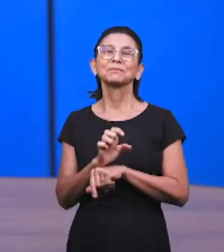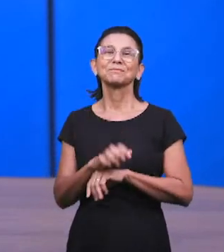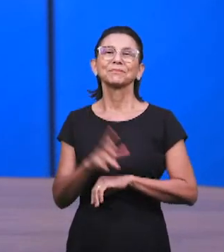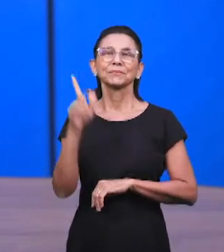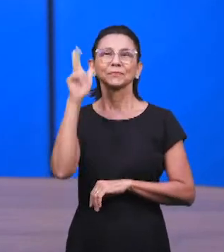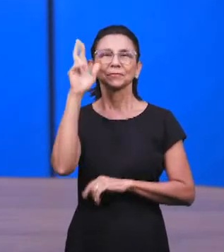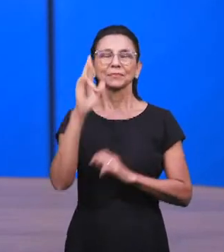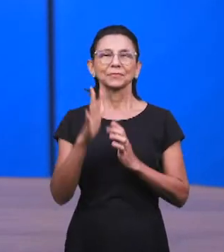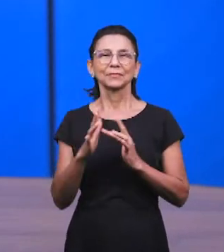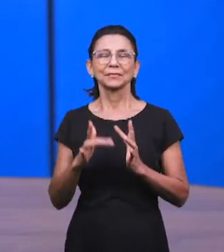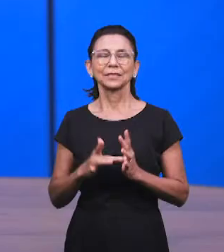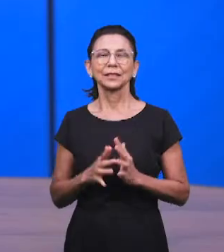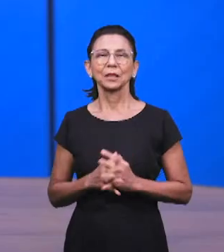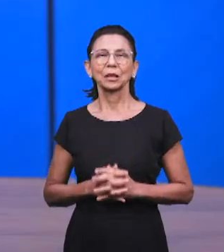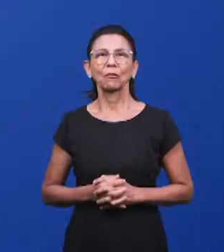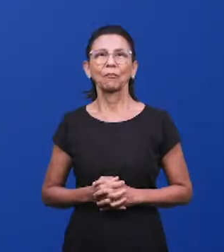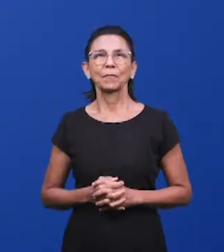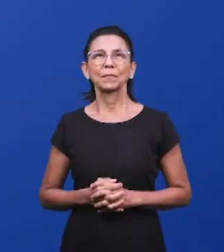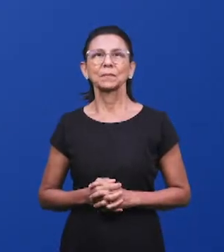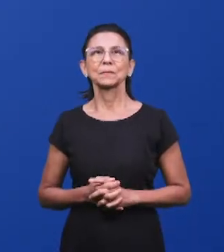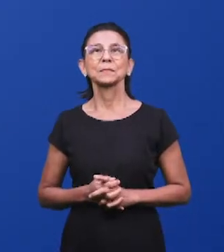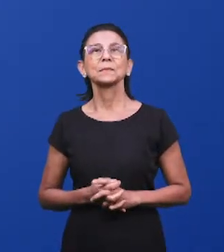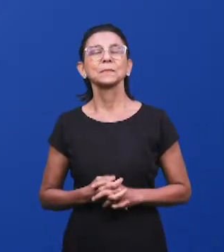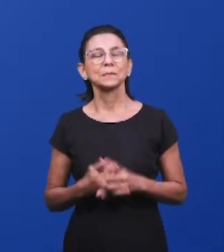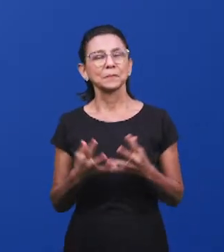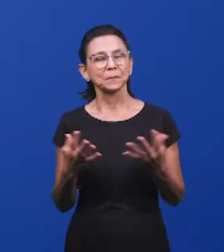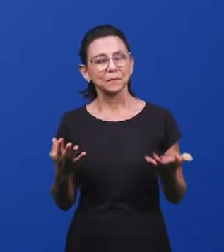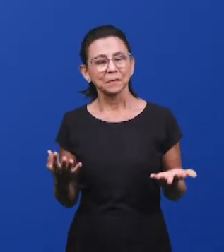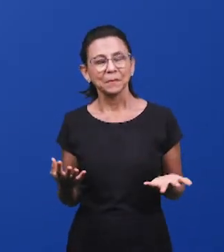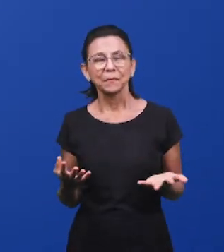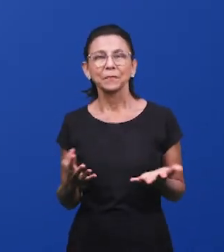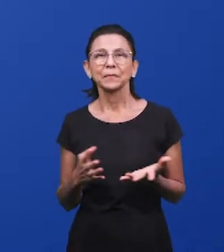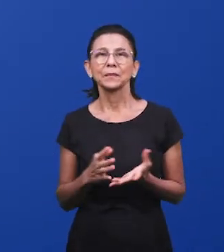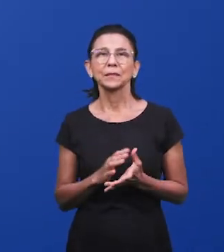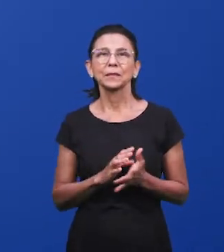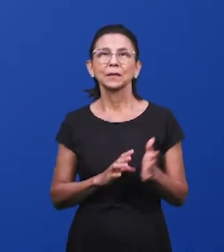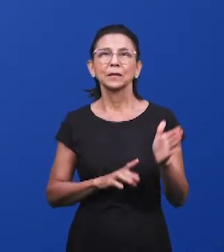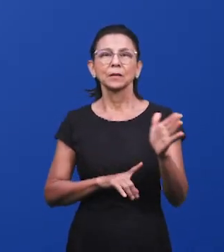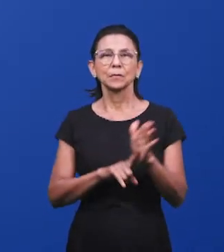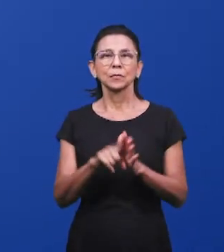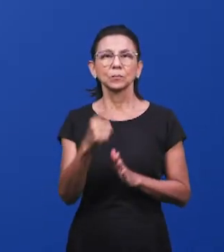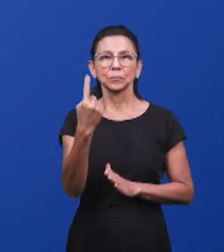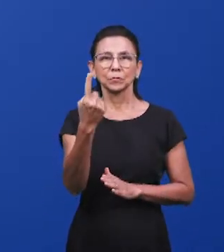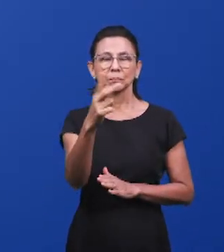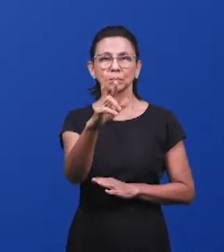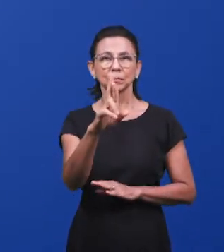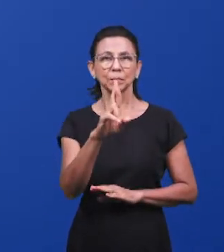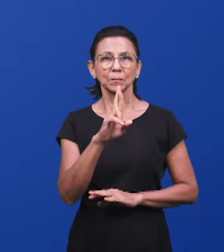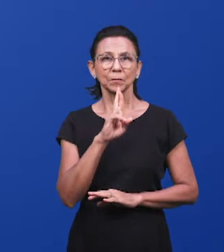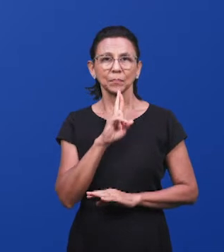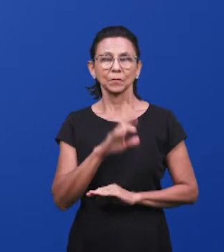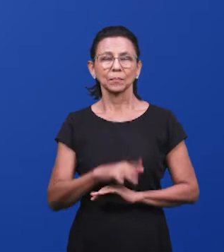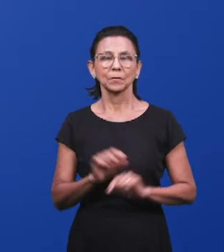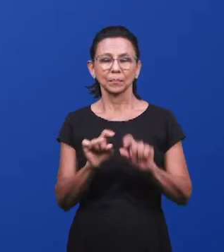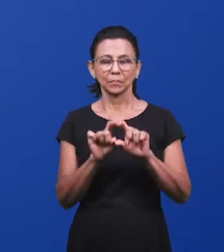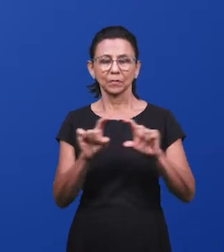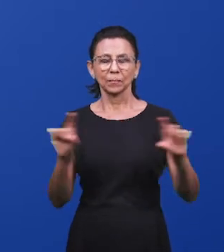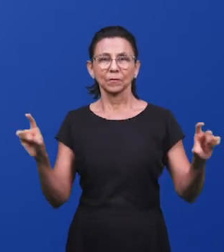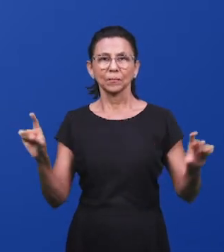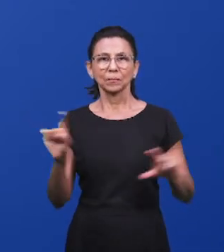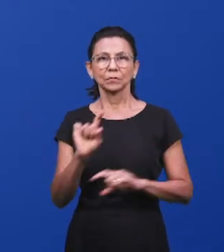Gerais. André, a paz do Senhor, companheiro. A paz do Senhor. Respondendo a pergunta 1, a